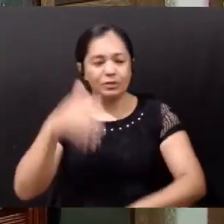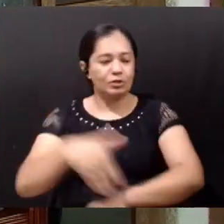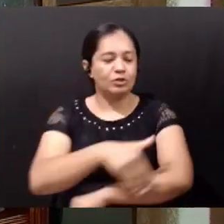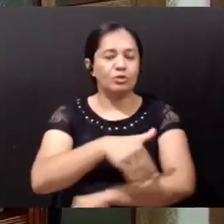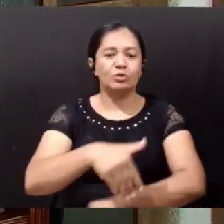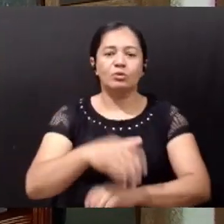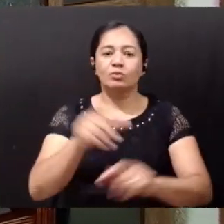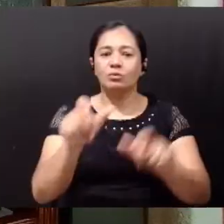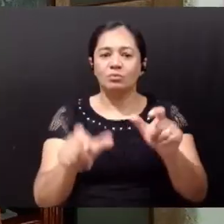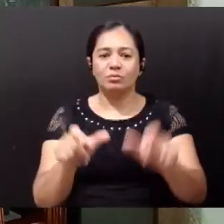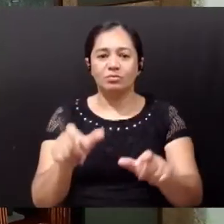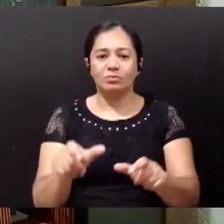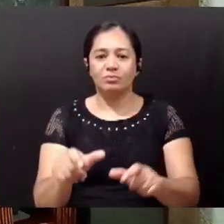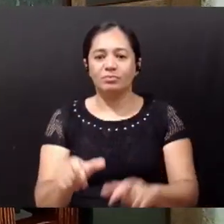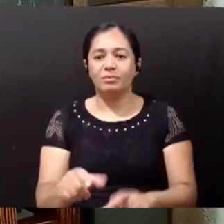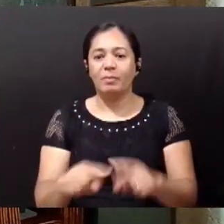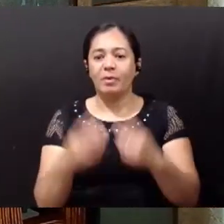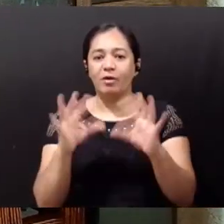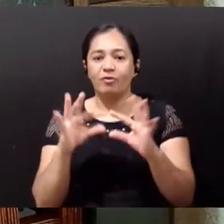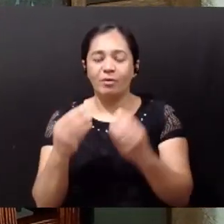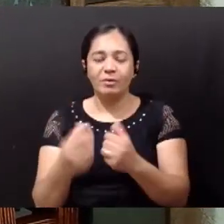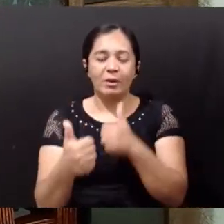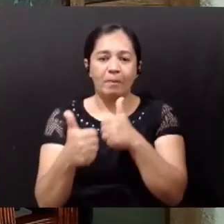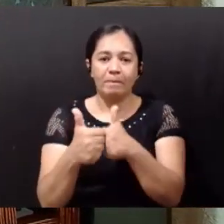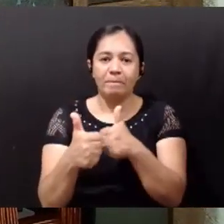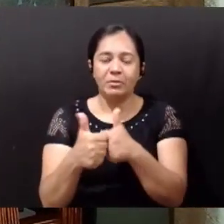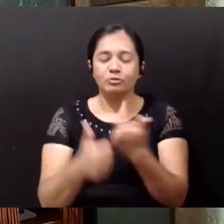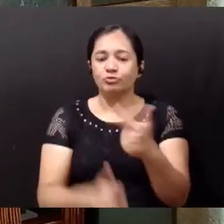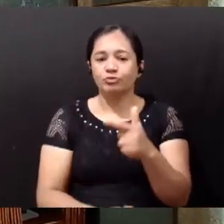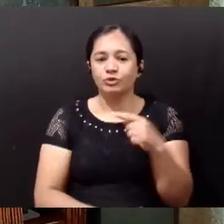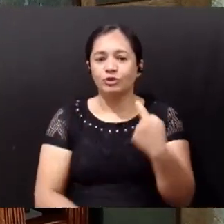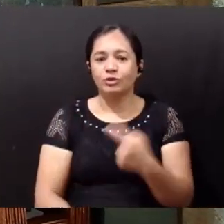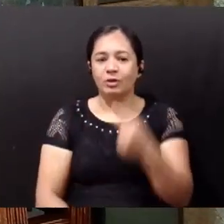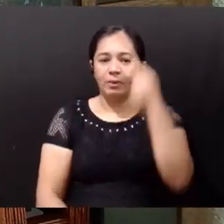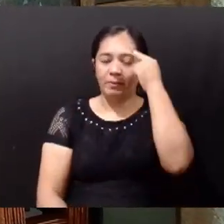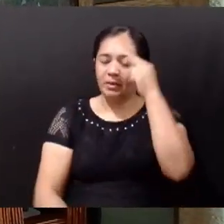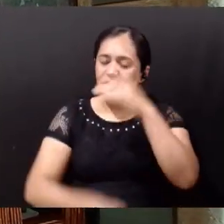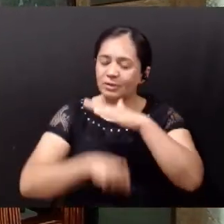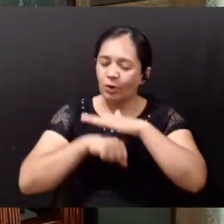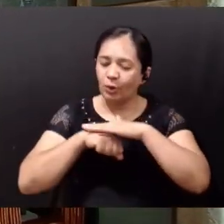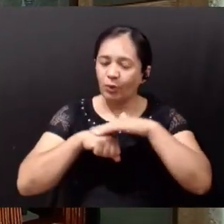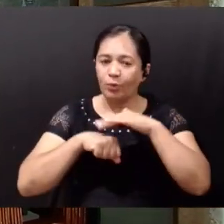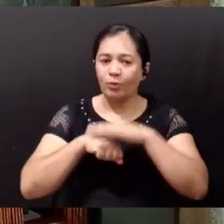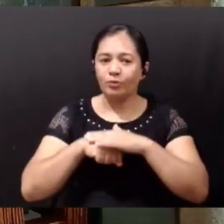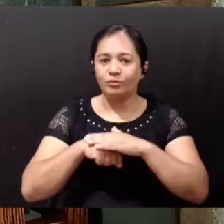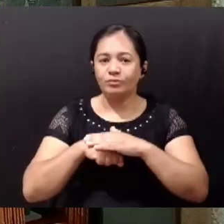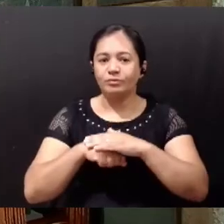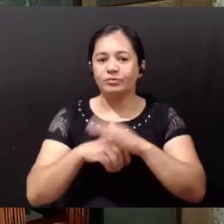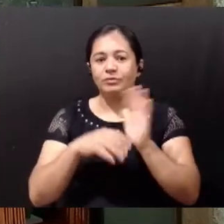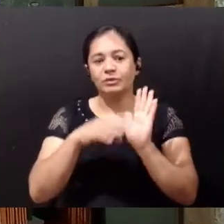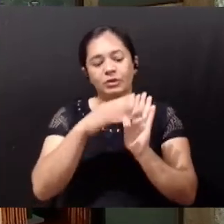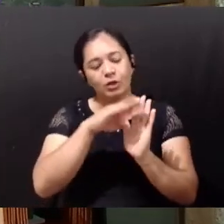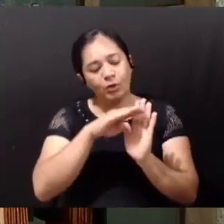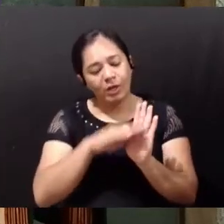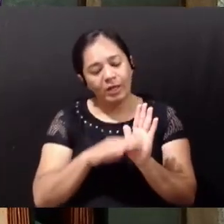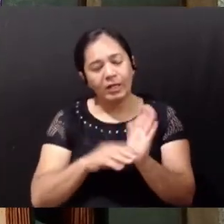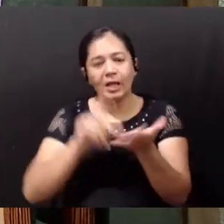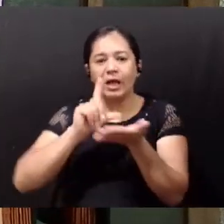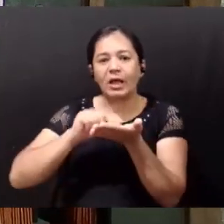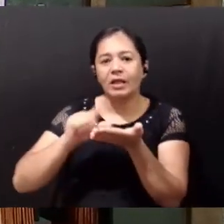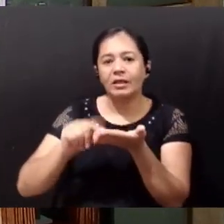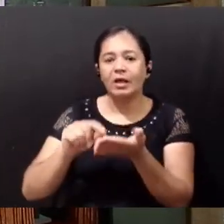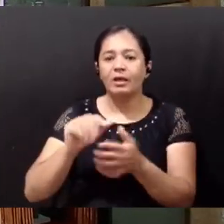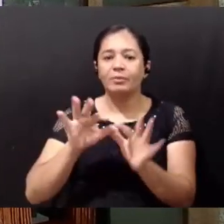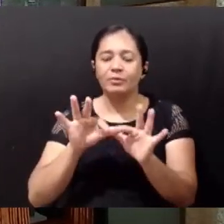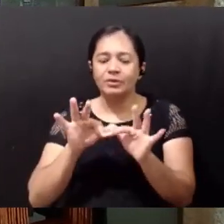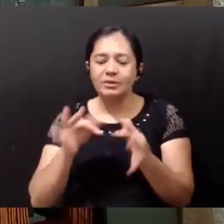os familiares próximos. Então a gente pensa com bastante carinho. O cardápio é um cardápio simples, mas feito com muito amor. Então